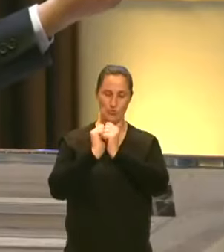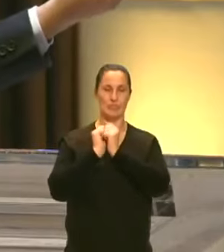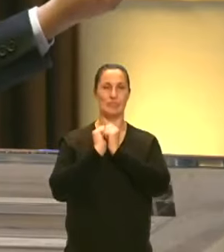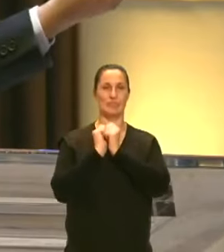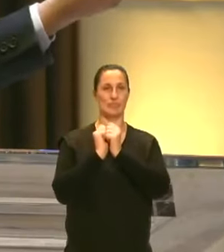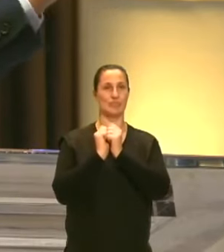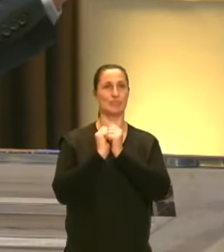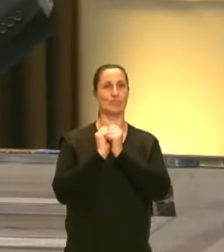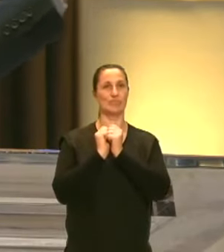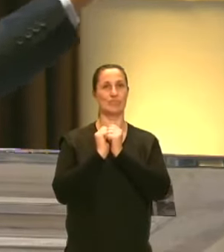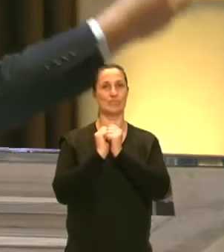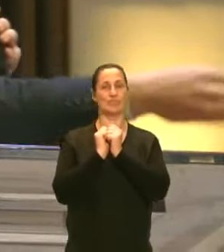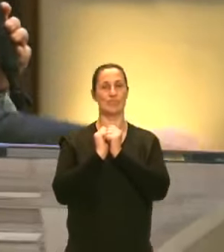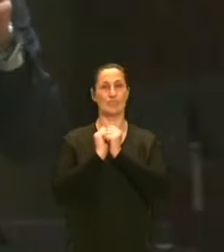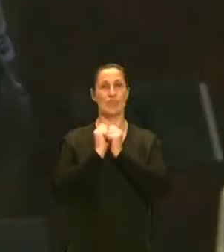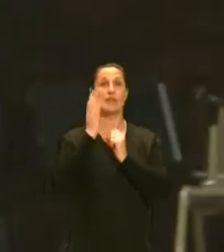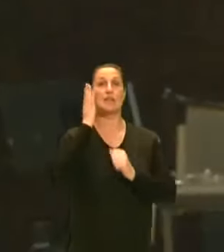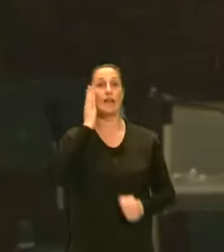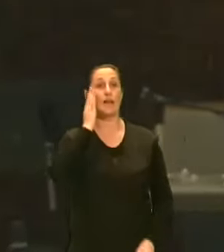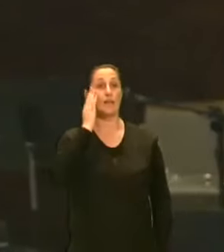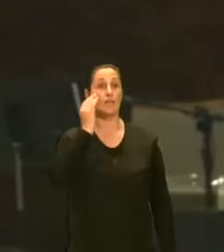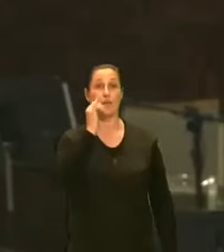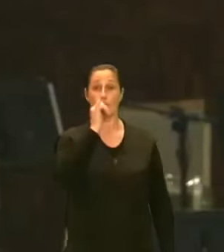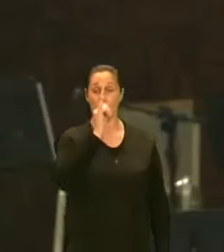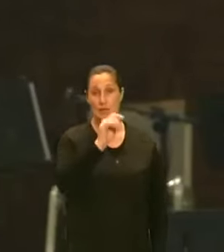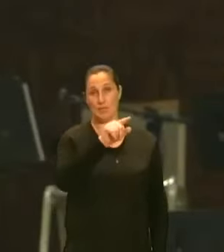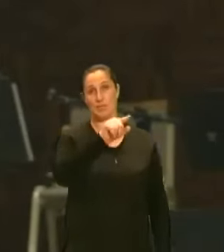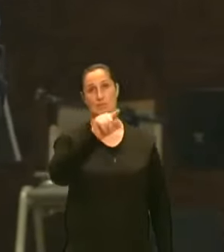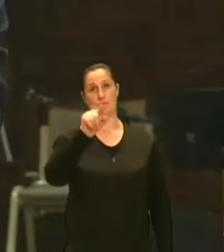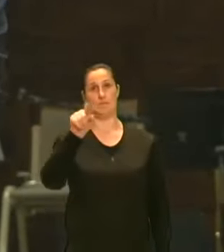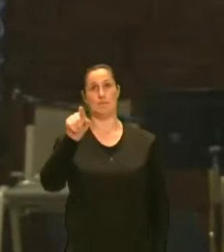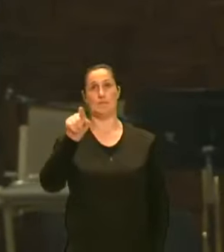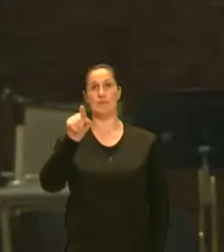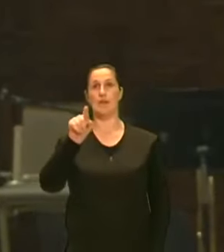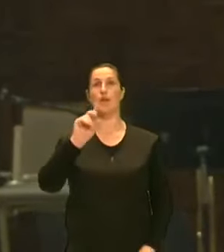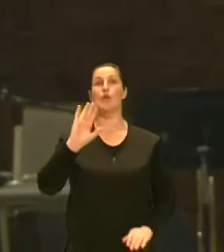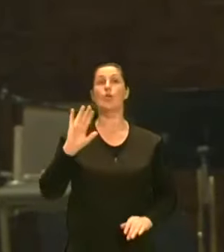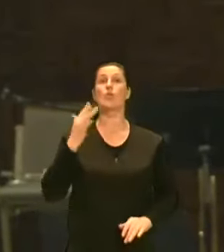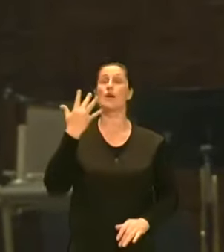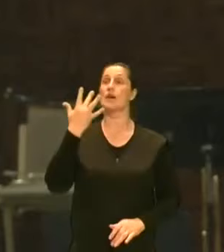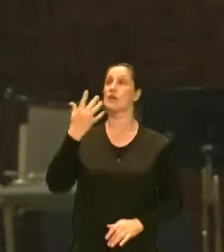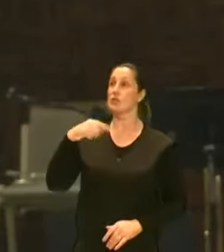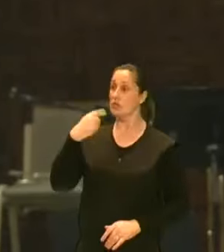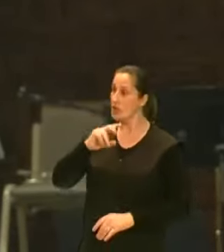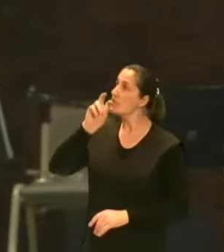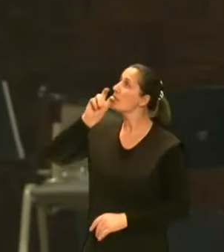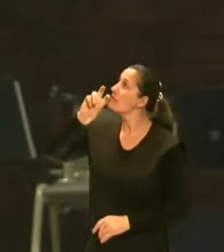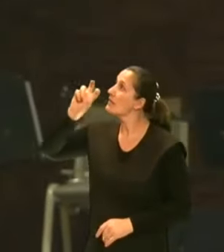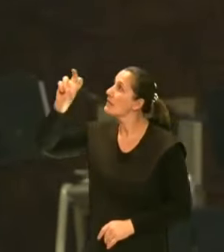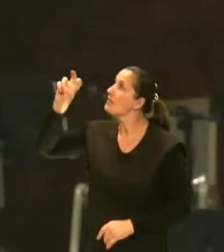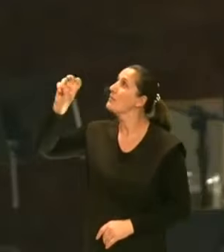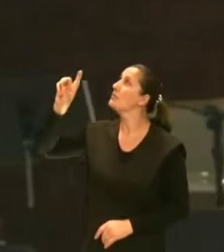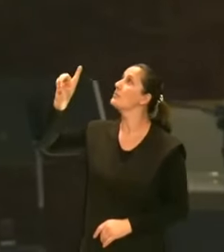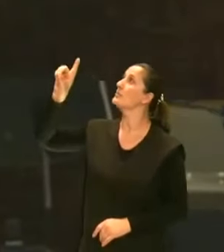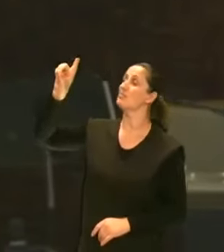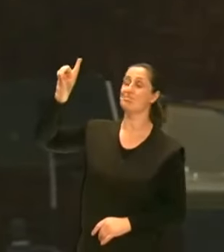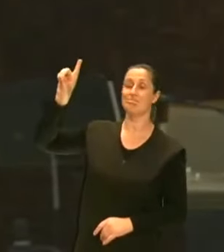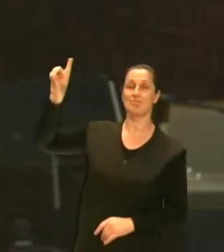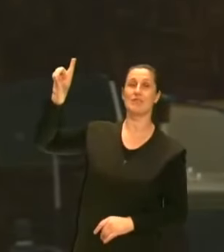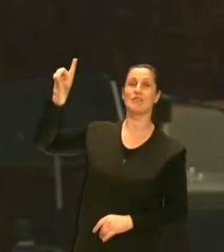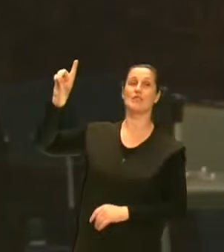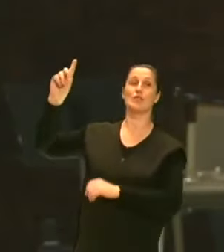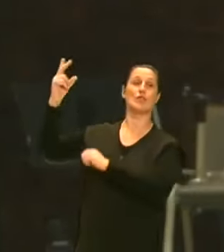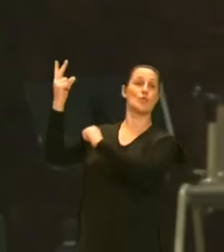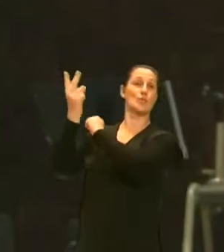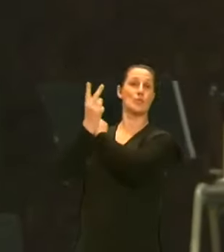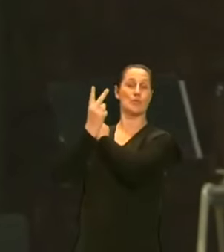hoje. Sabe o que eu quero te dizer, queridos? É que quando nós gritamos por socorro, o nosso Deus cuida, protege, Ele está com a